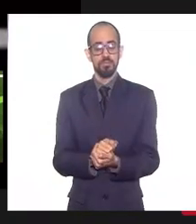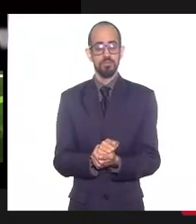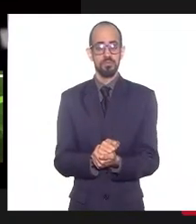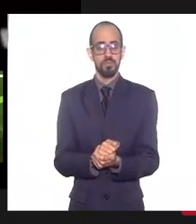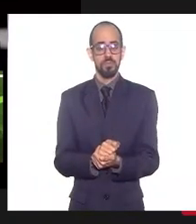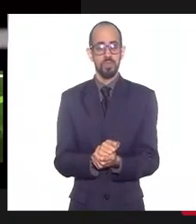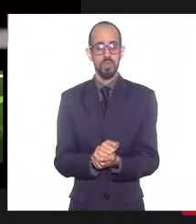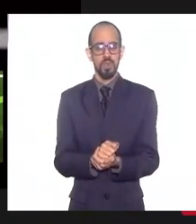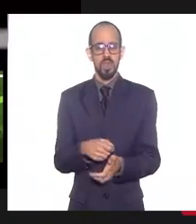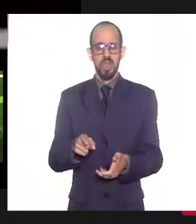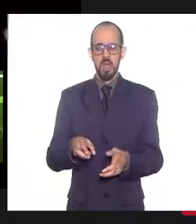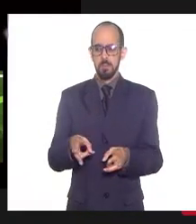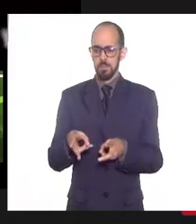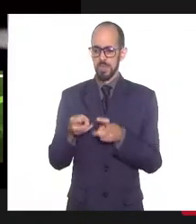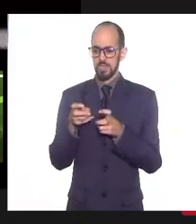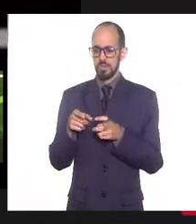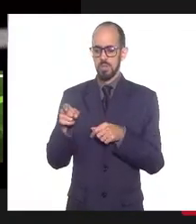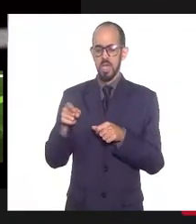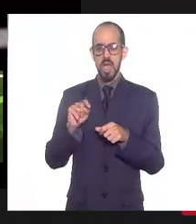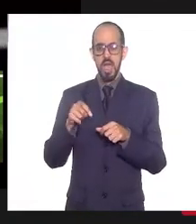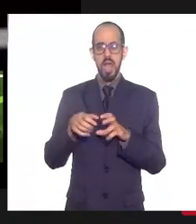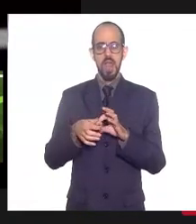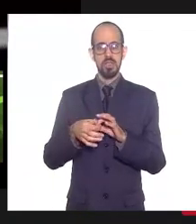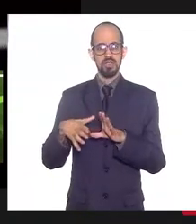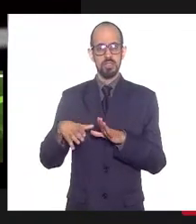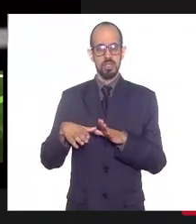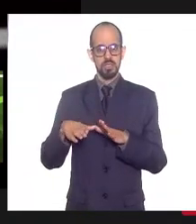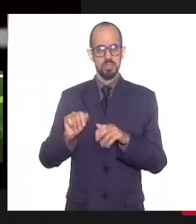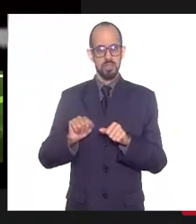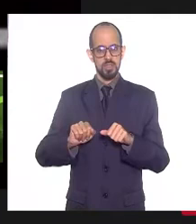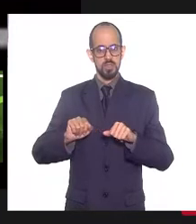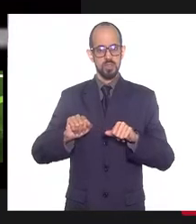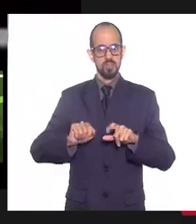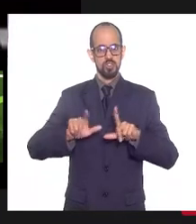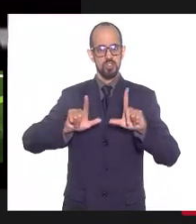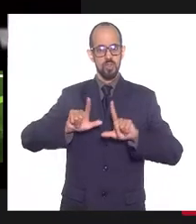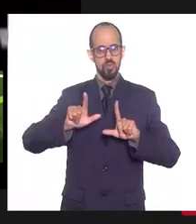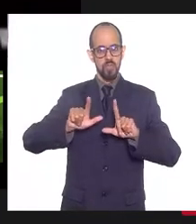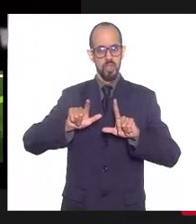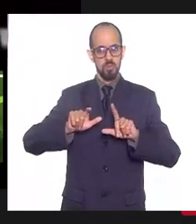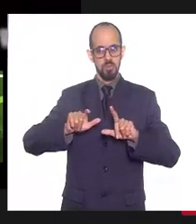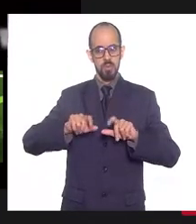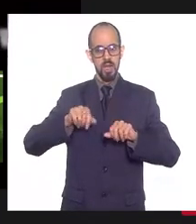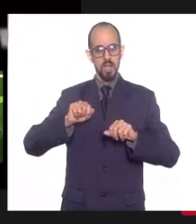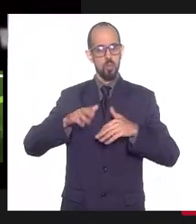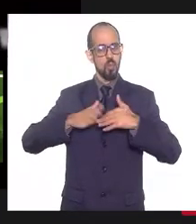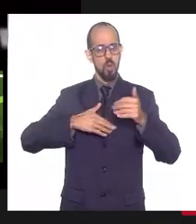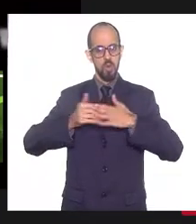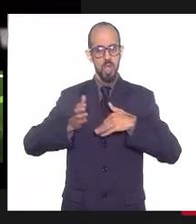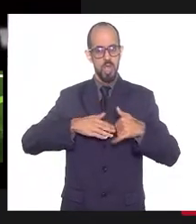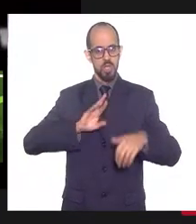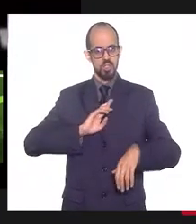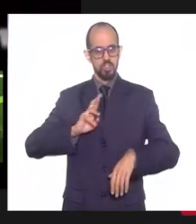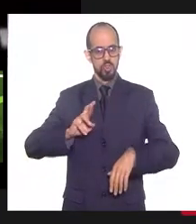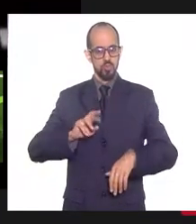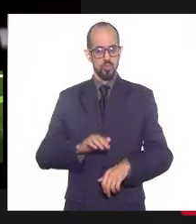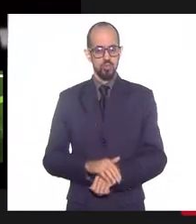das licenças de TV e rádio para denominações religiosas e